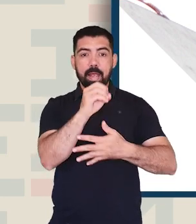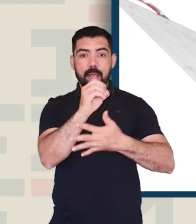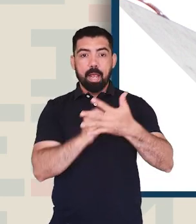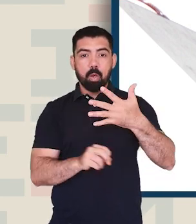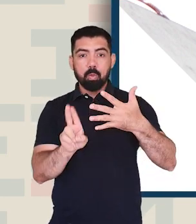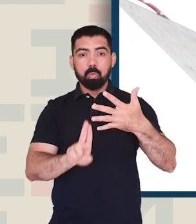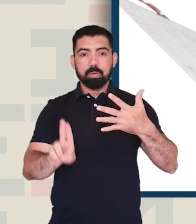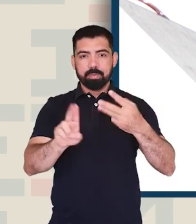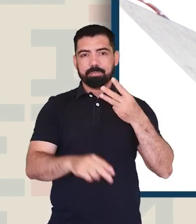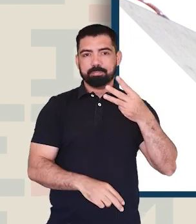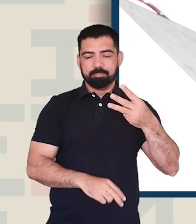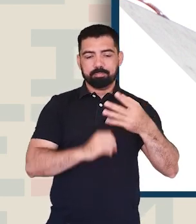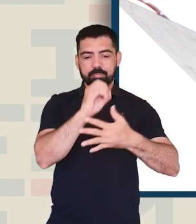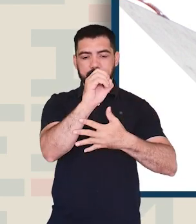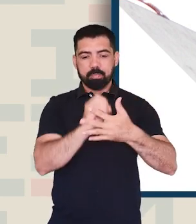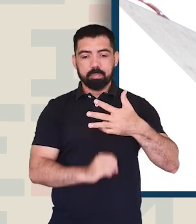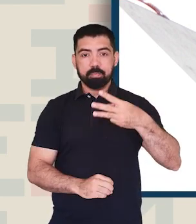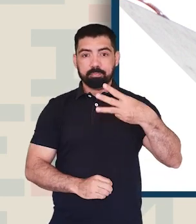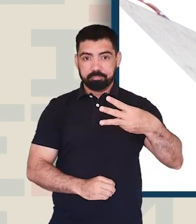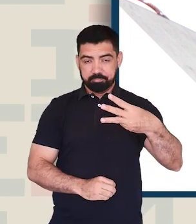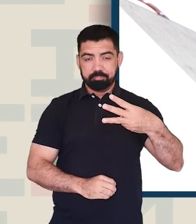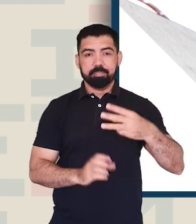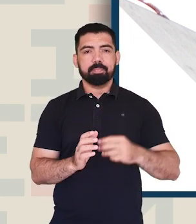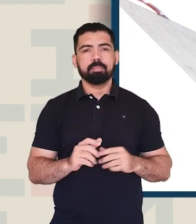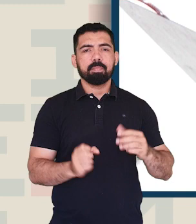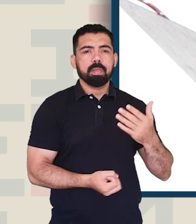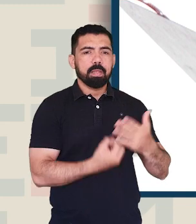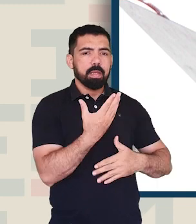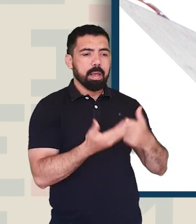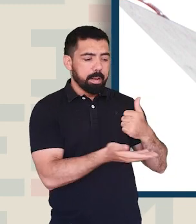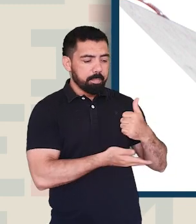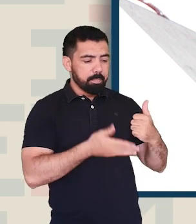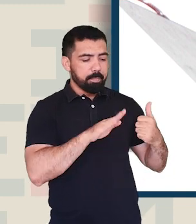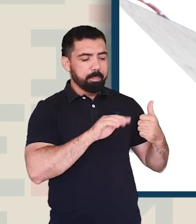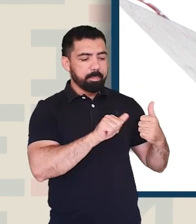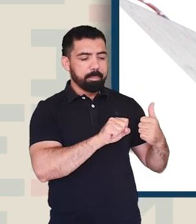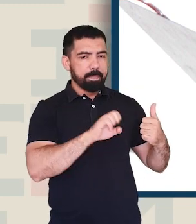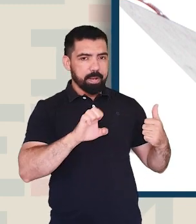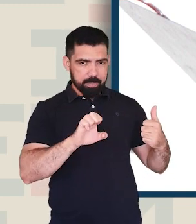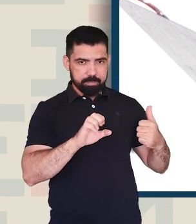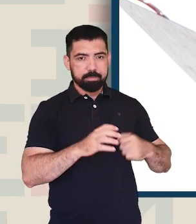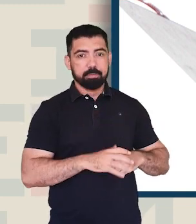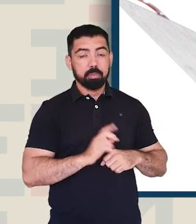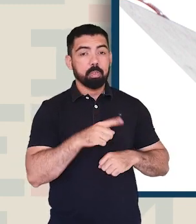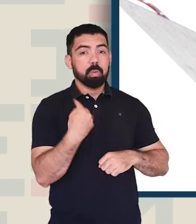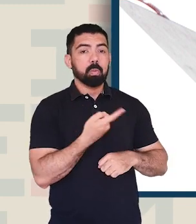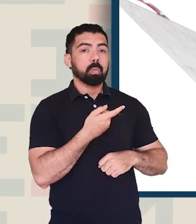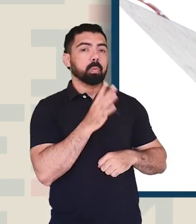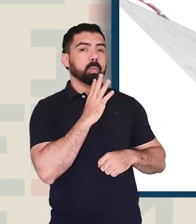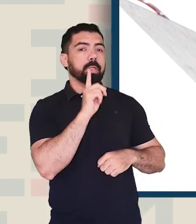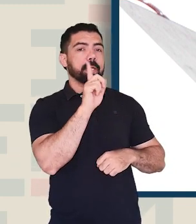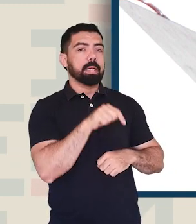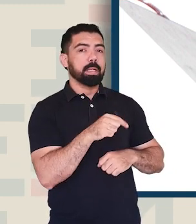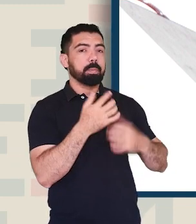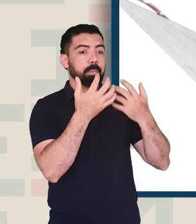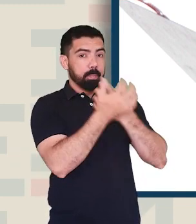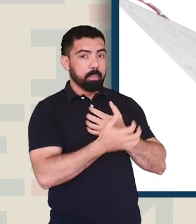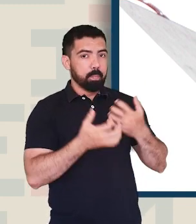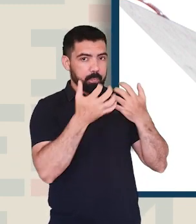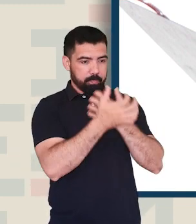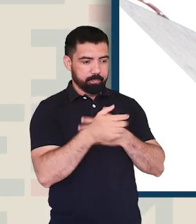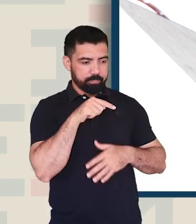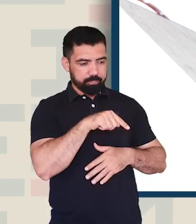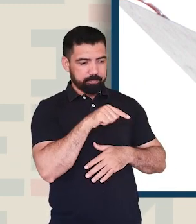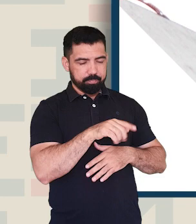3 notas, que eles formaram a base do que a gente conhece como a música